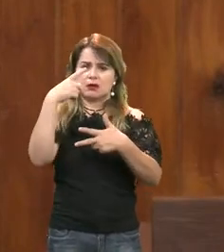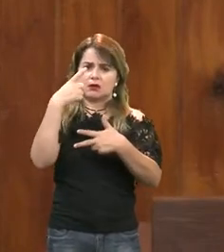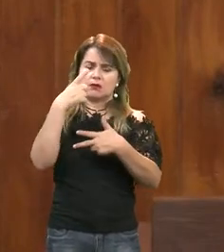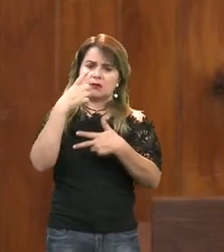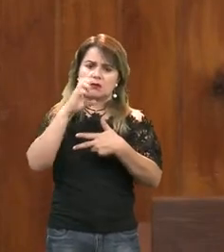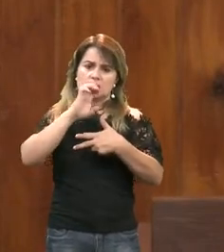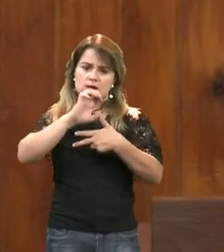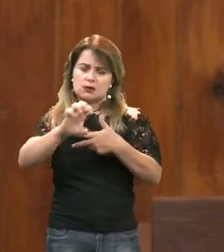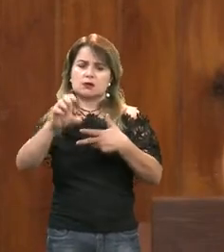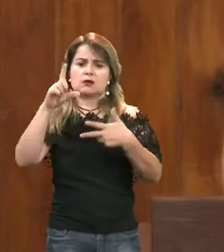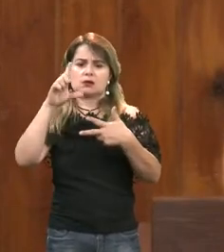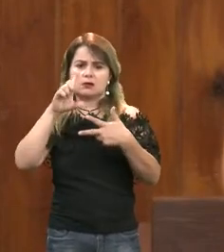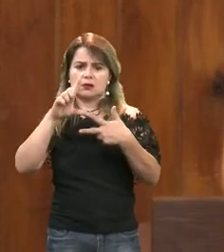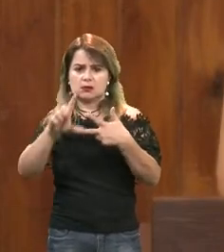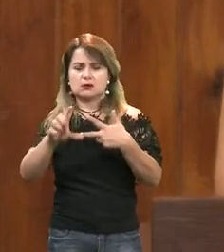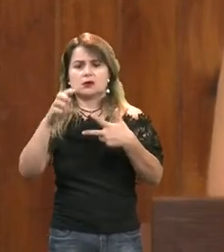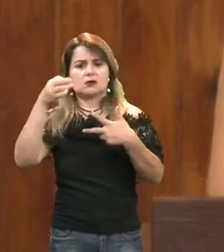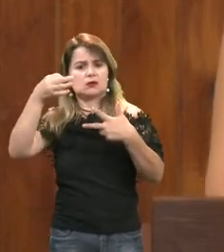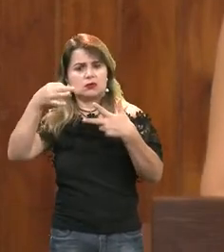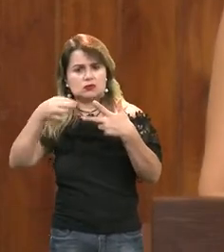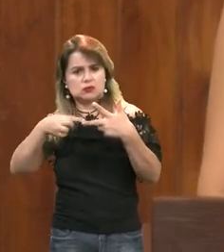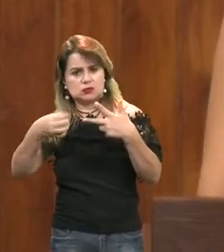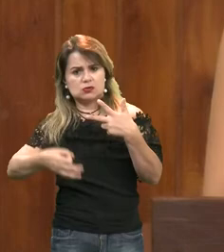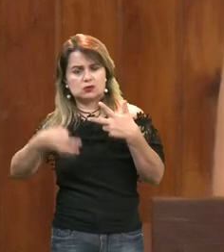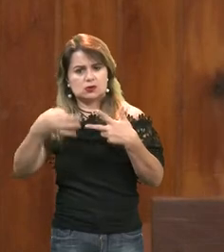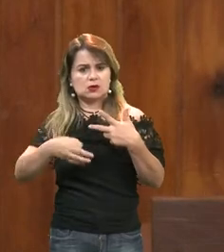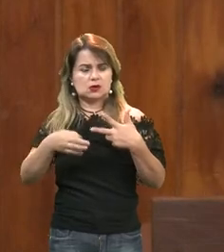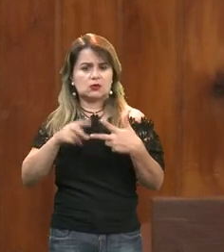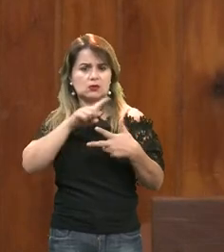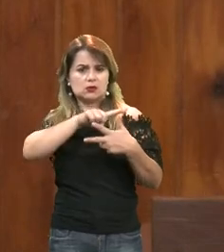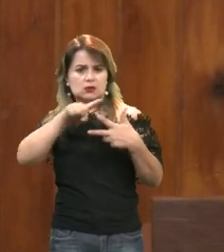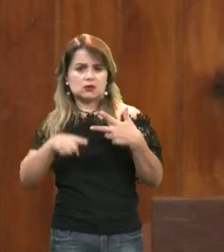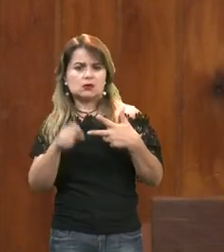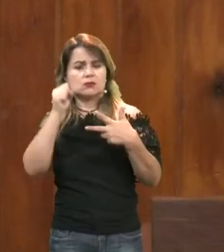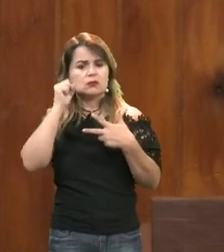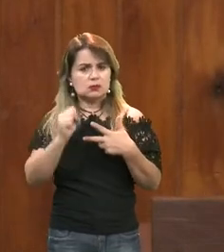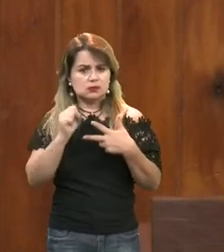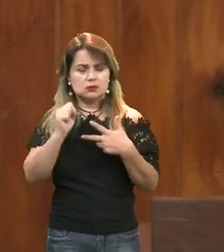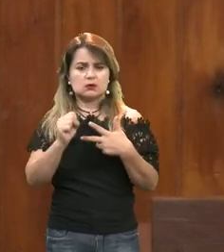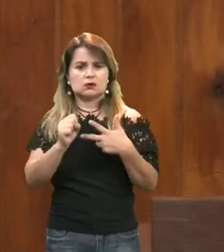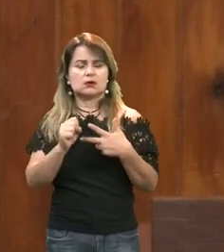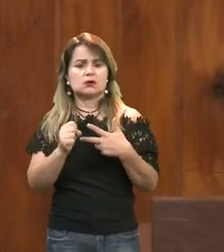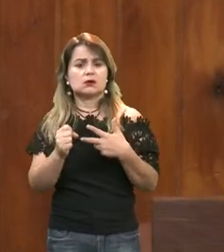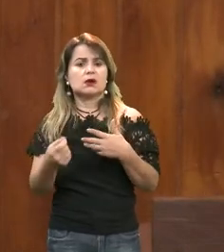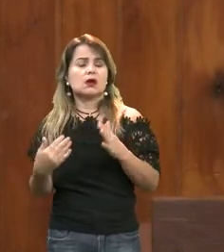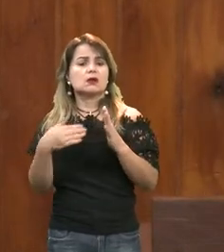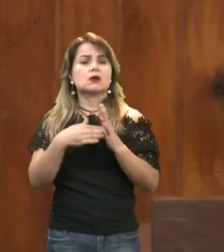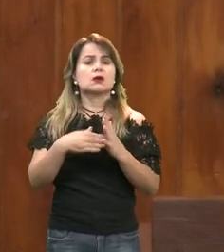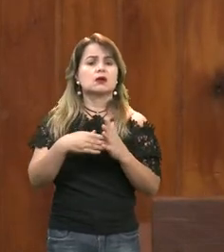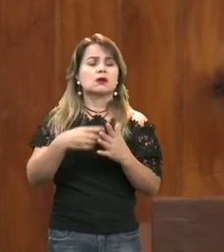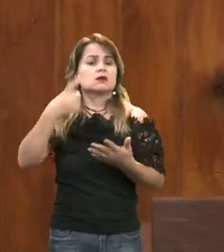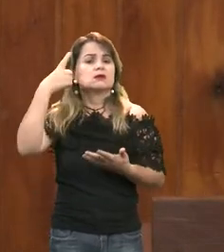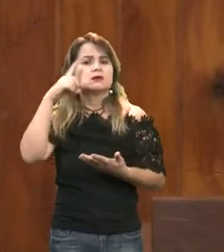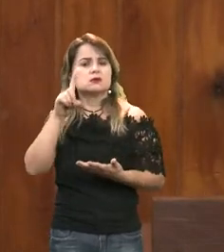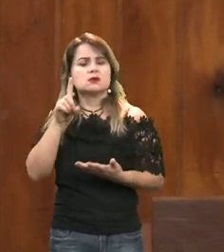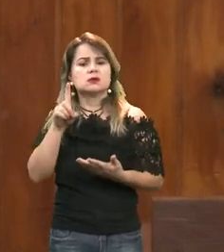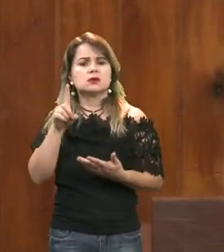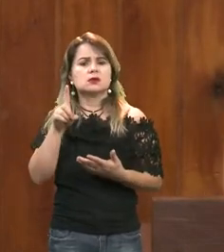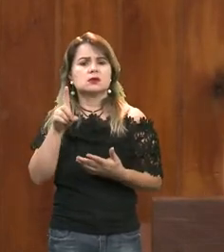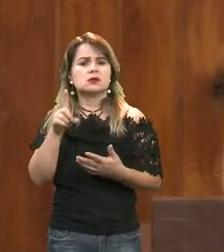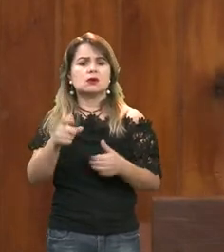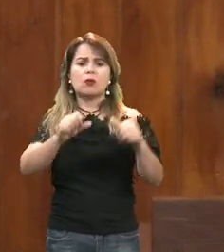poder executivo, legislativo e judiciário, até quando as negativas vão ficar em torno do